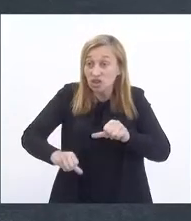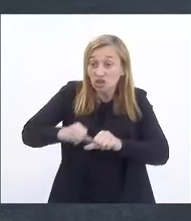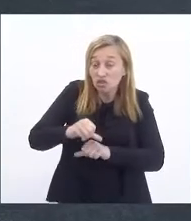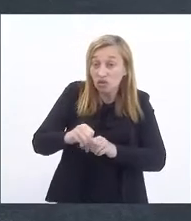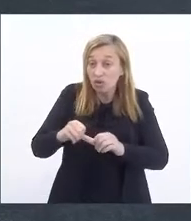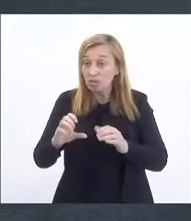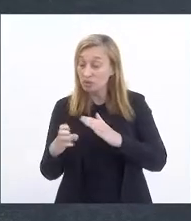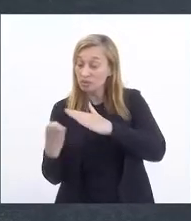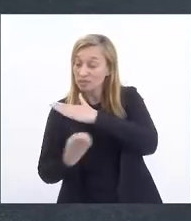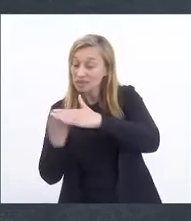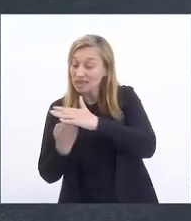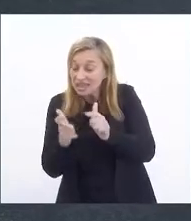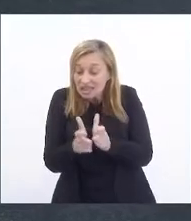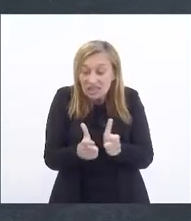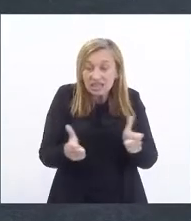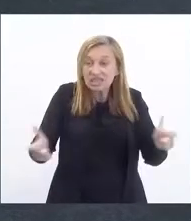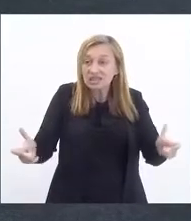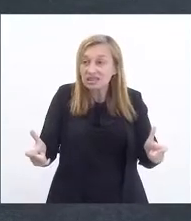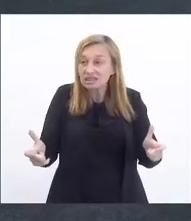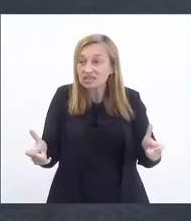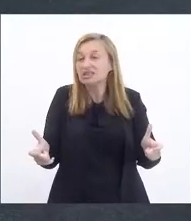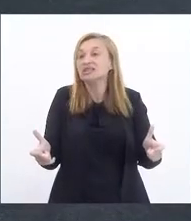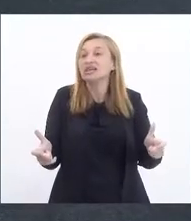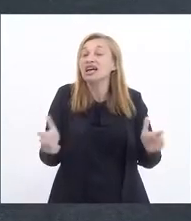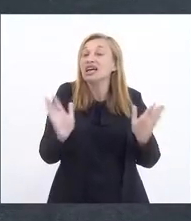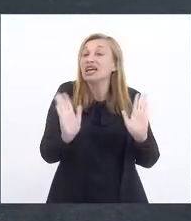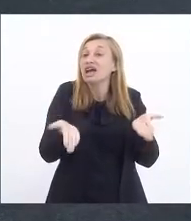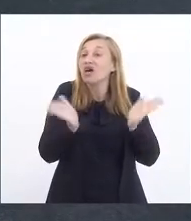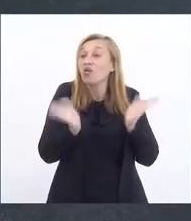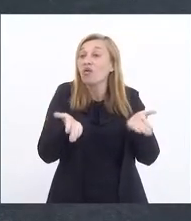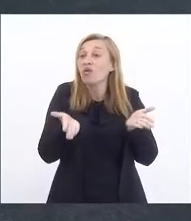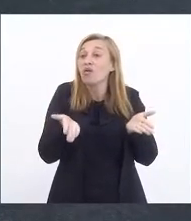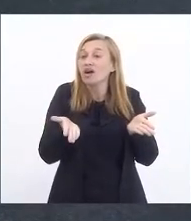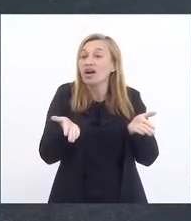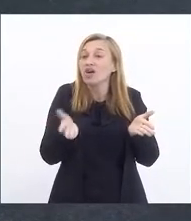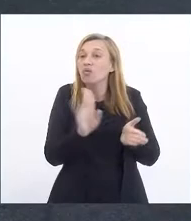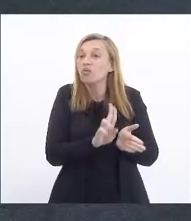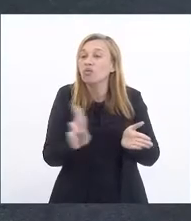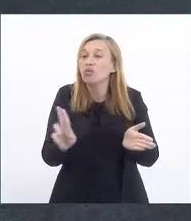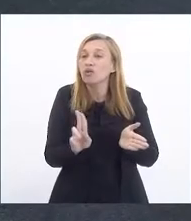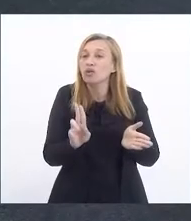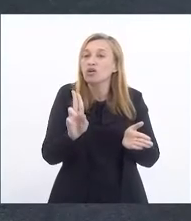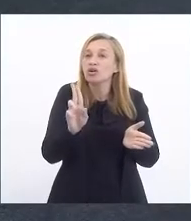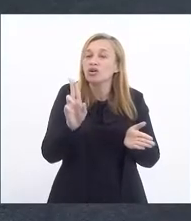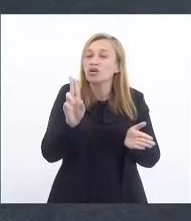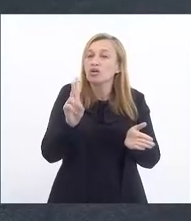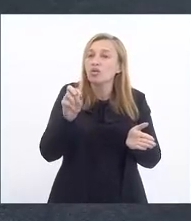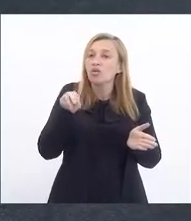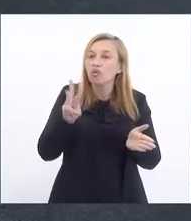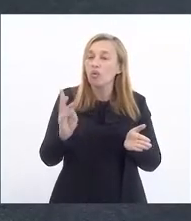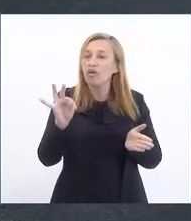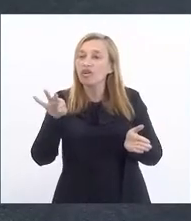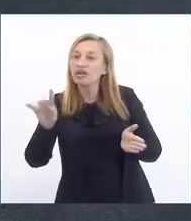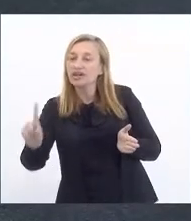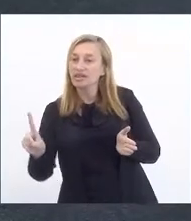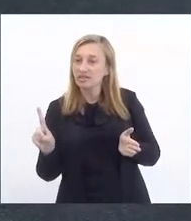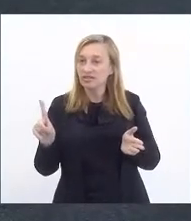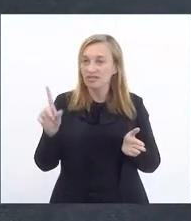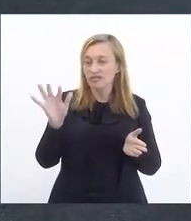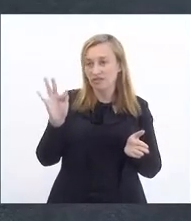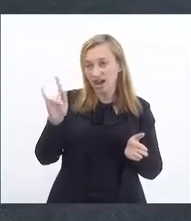empresa que passa agora a se chamar World Farms e que essa